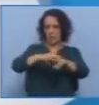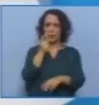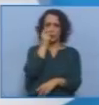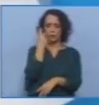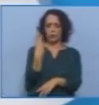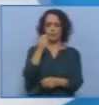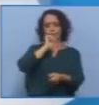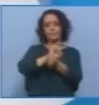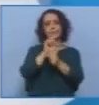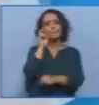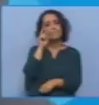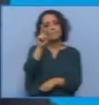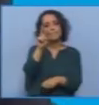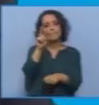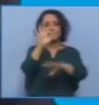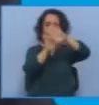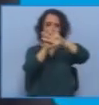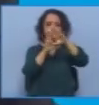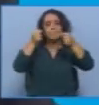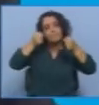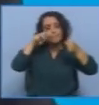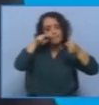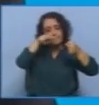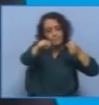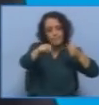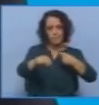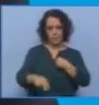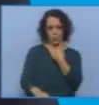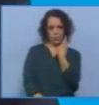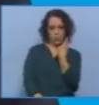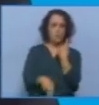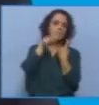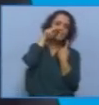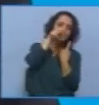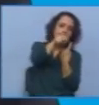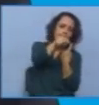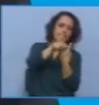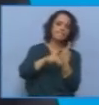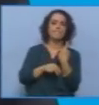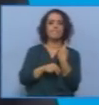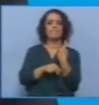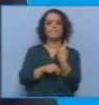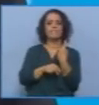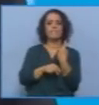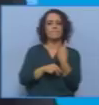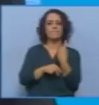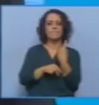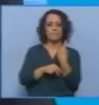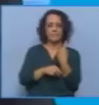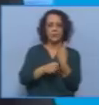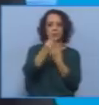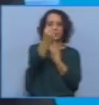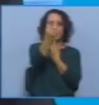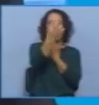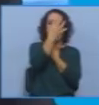para fora pelas grades. Um via o sol